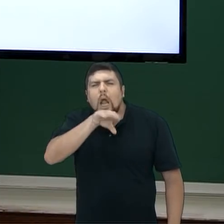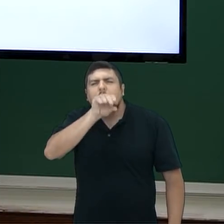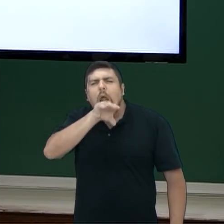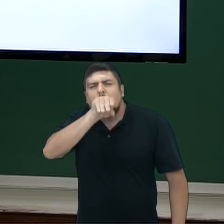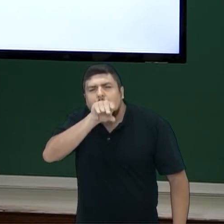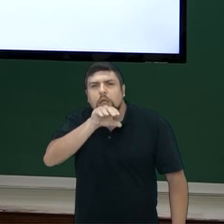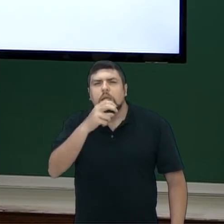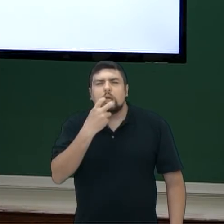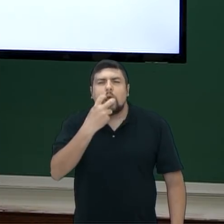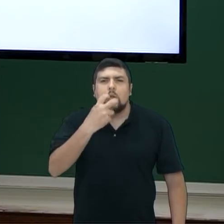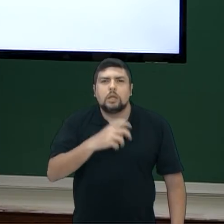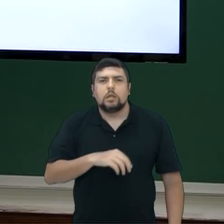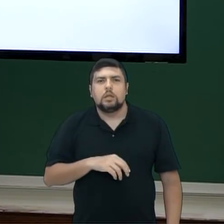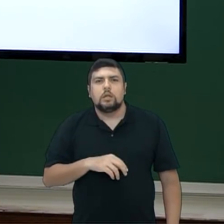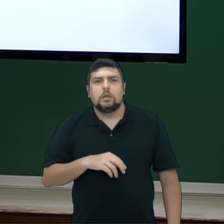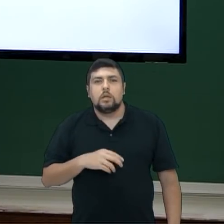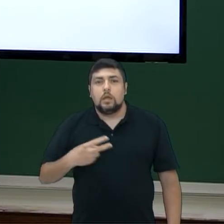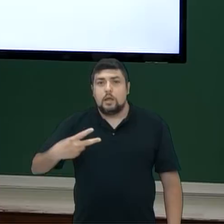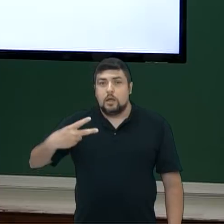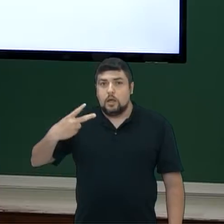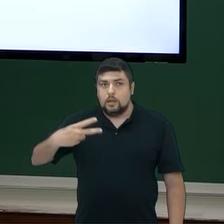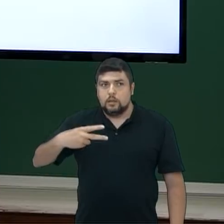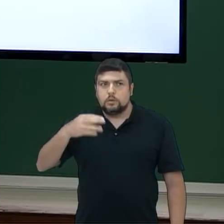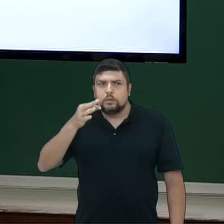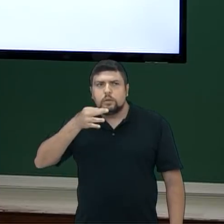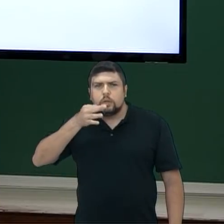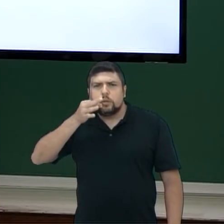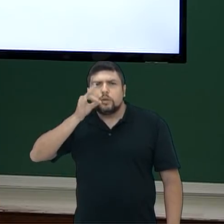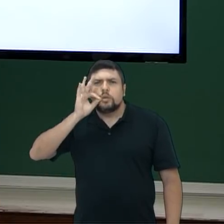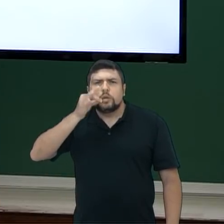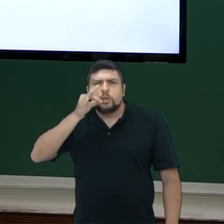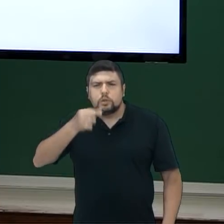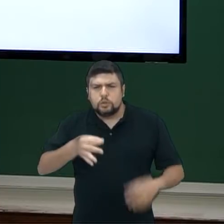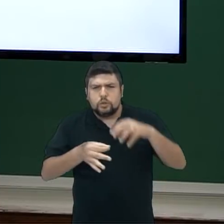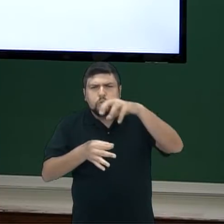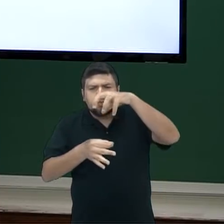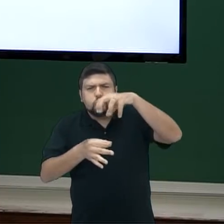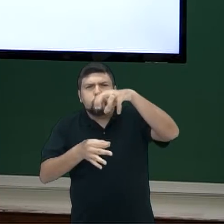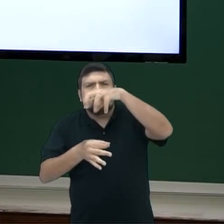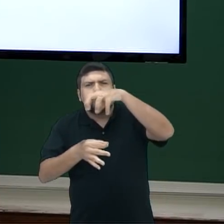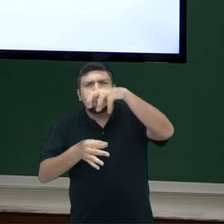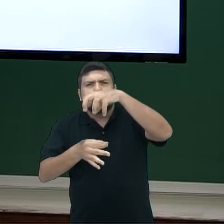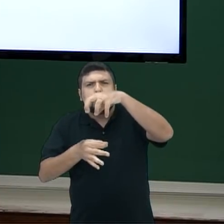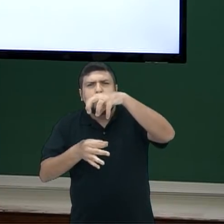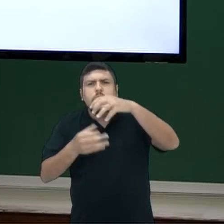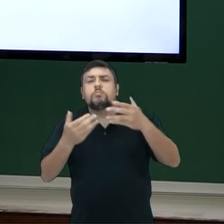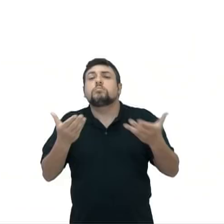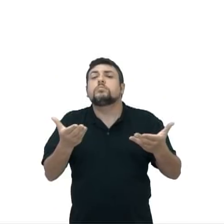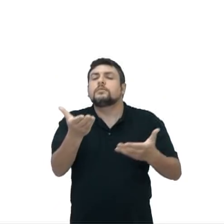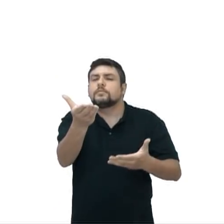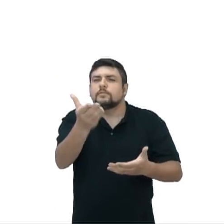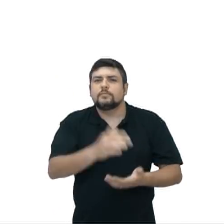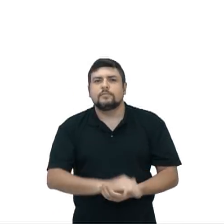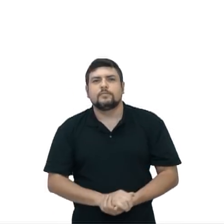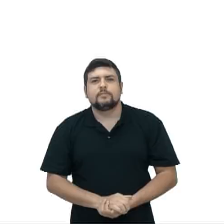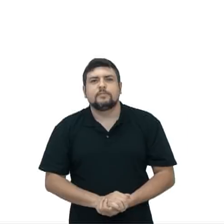muito. E na segunda tem uma xícara com uma nuvem em cima. O que é isso? Vamos lá? Let's go!